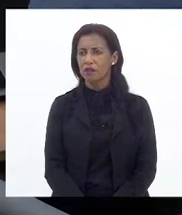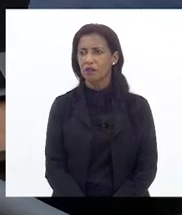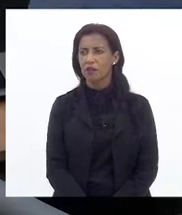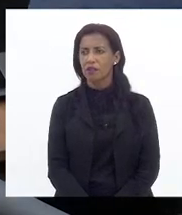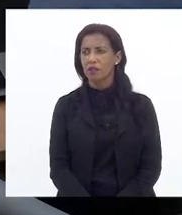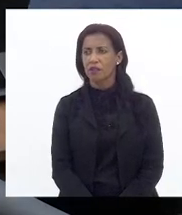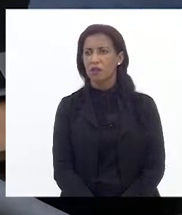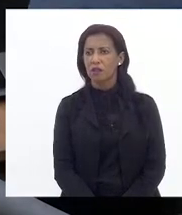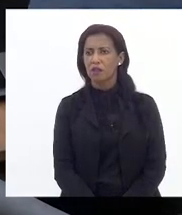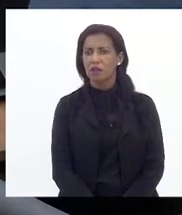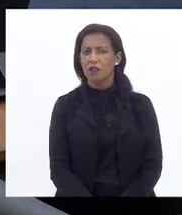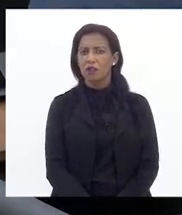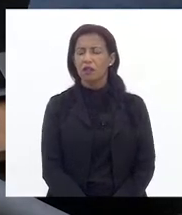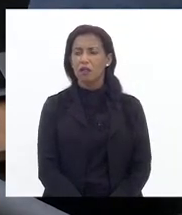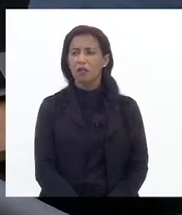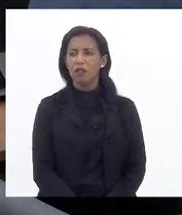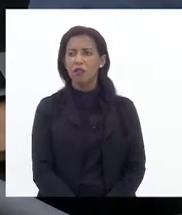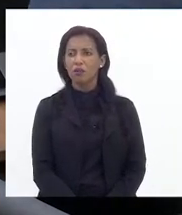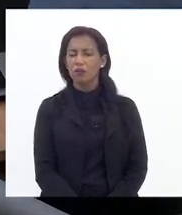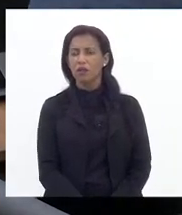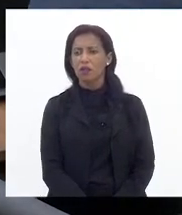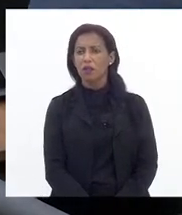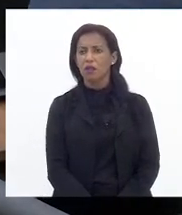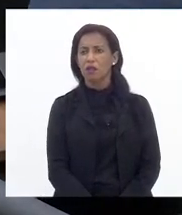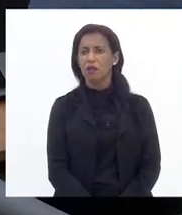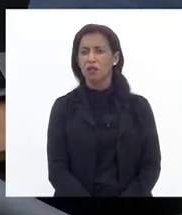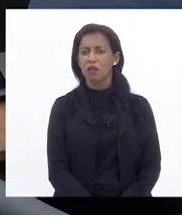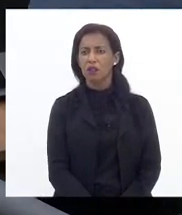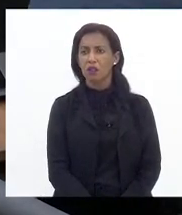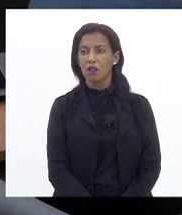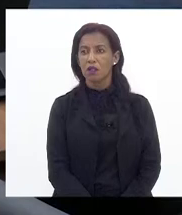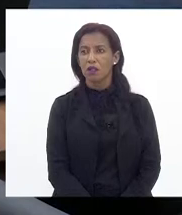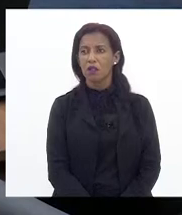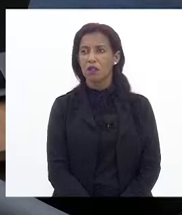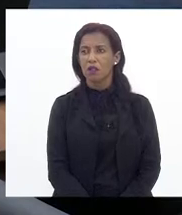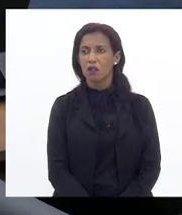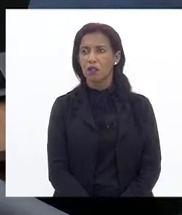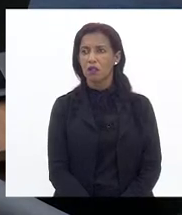E aí One Direction